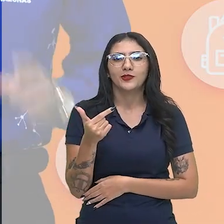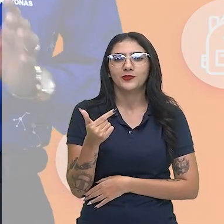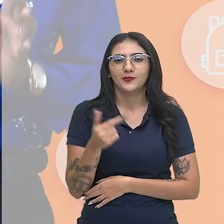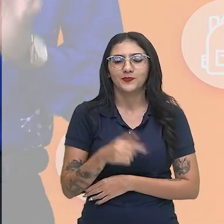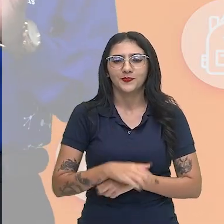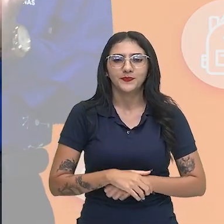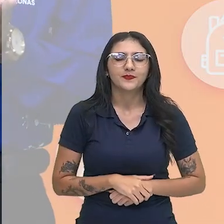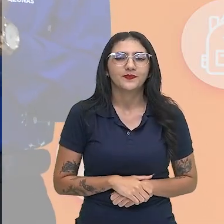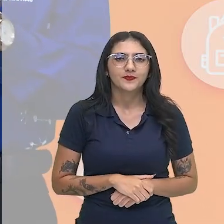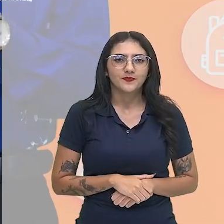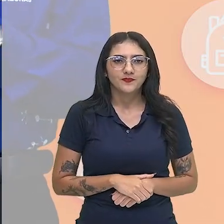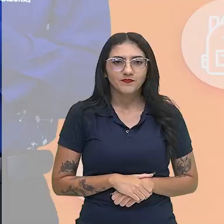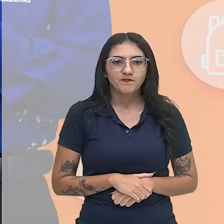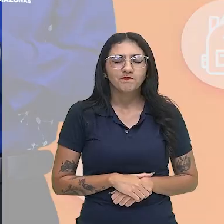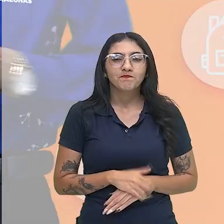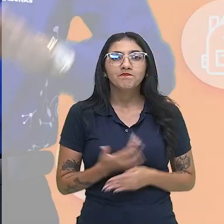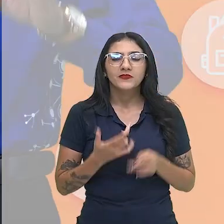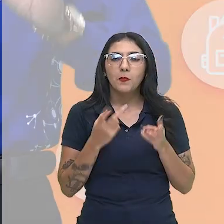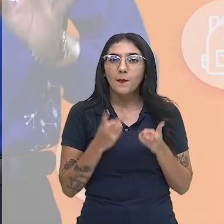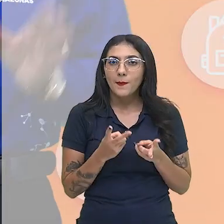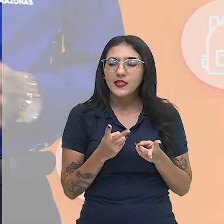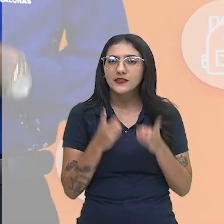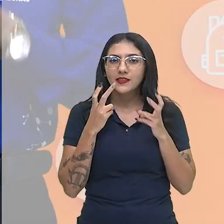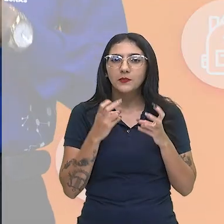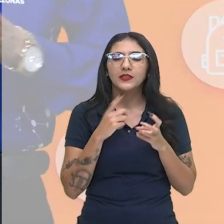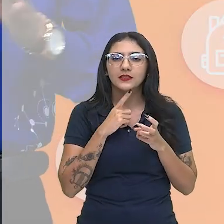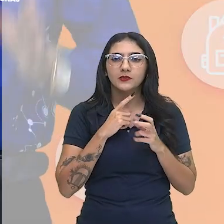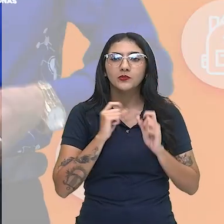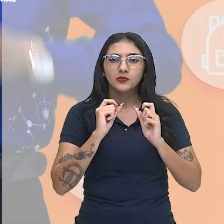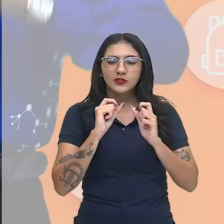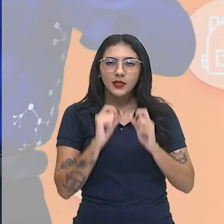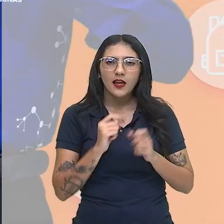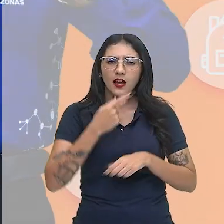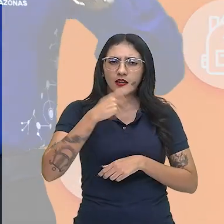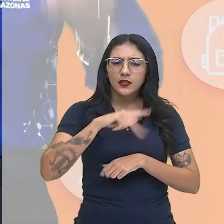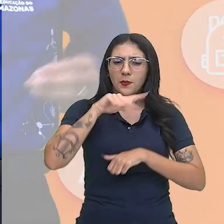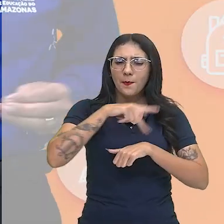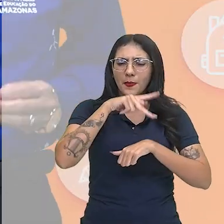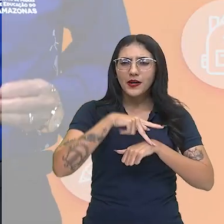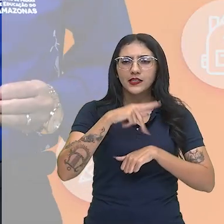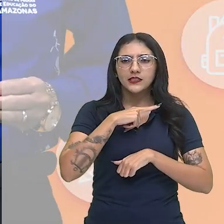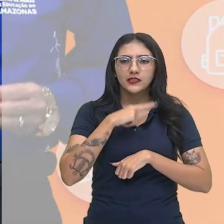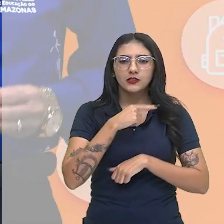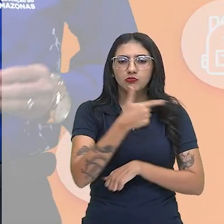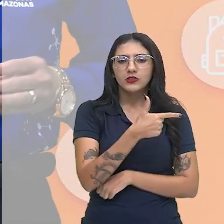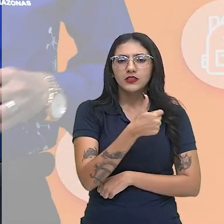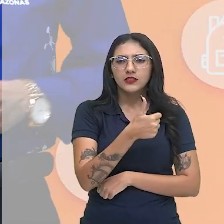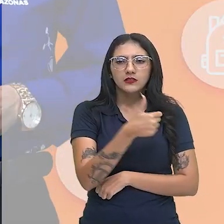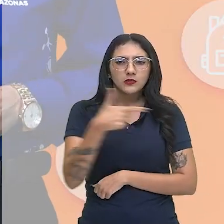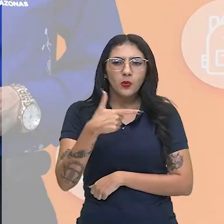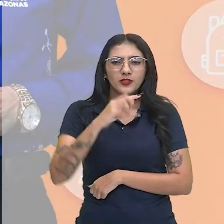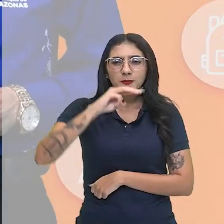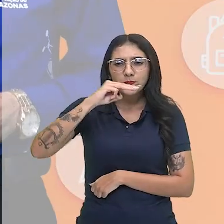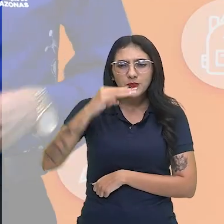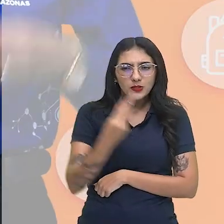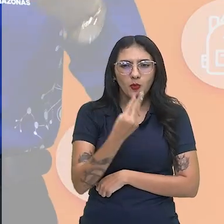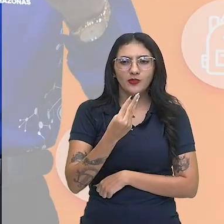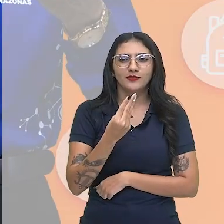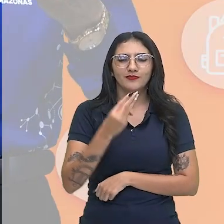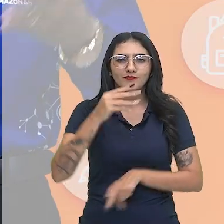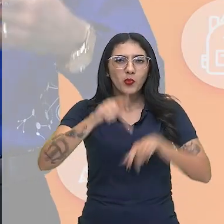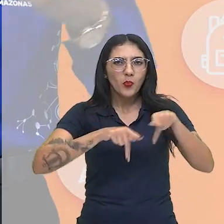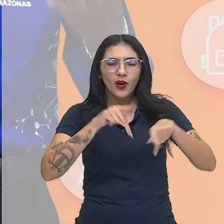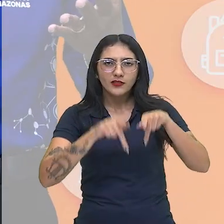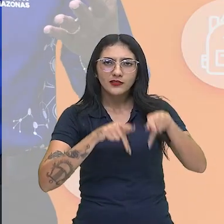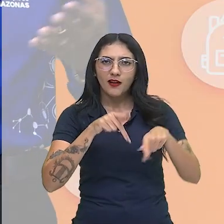2022. Então, olhem como é importante saber, olha, o meu país tem 212 milhões de pessoas, é muita gente. Como